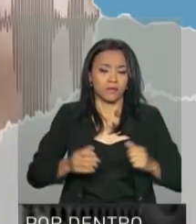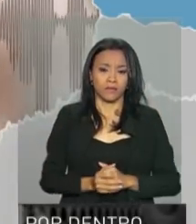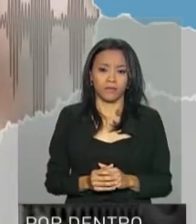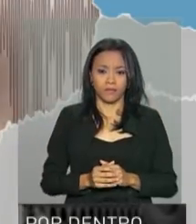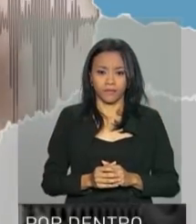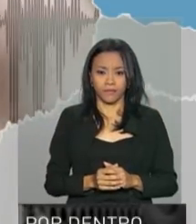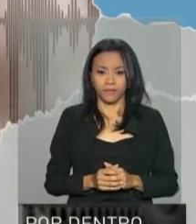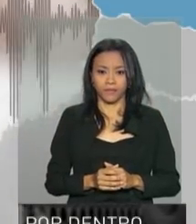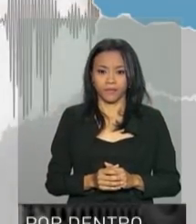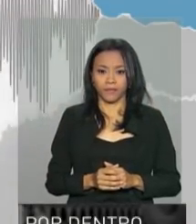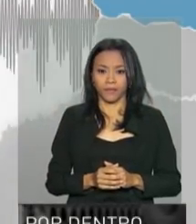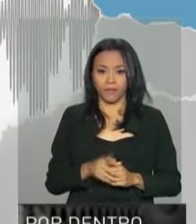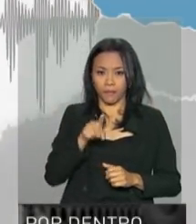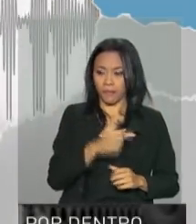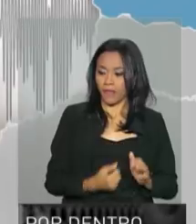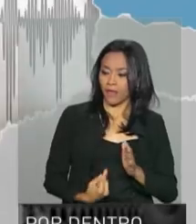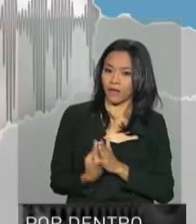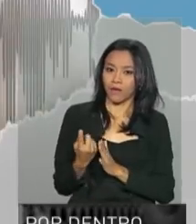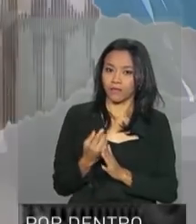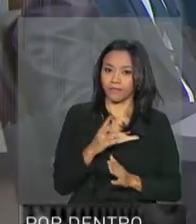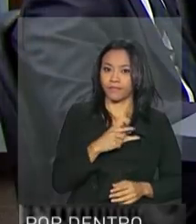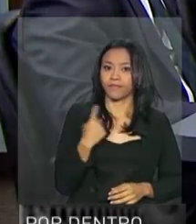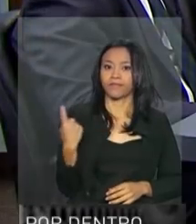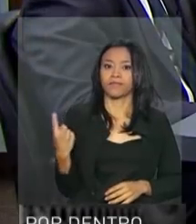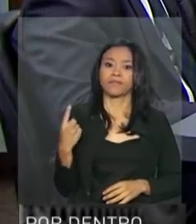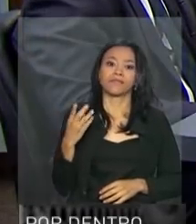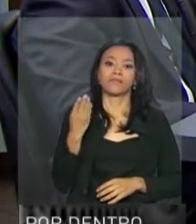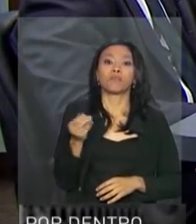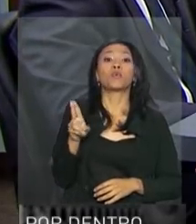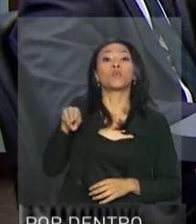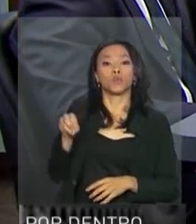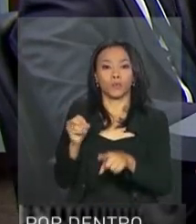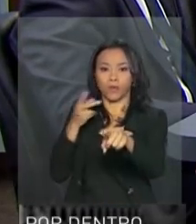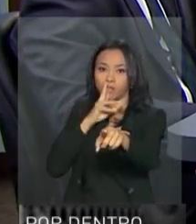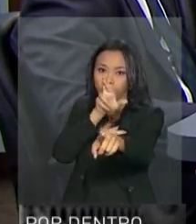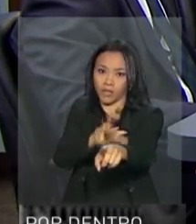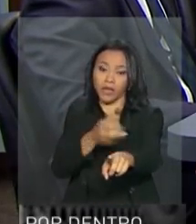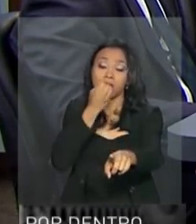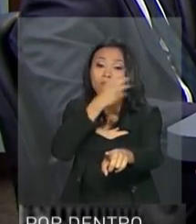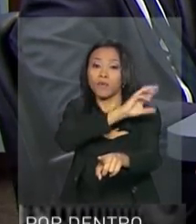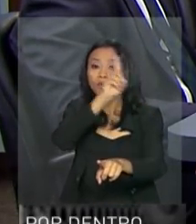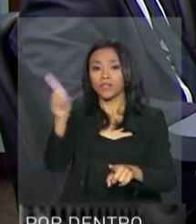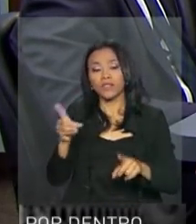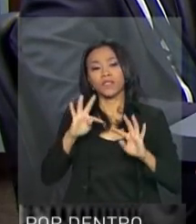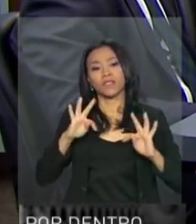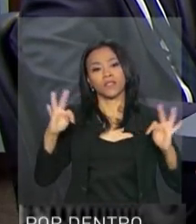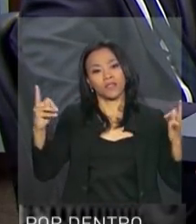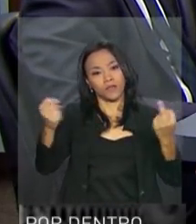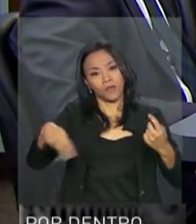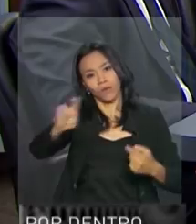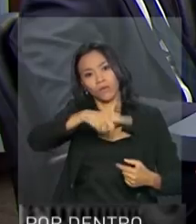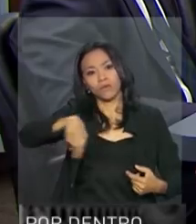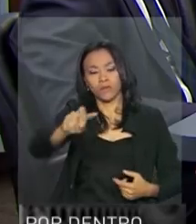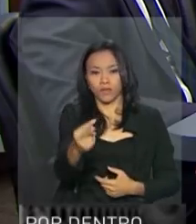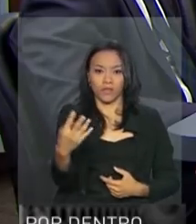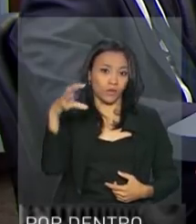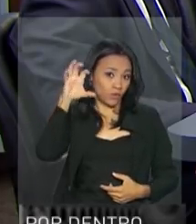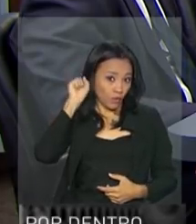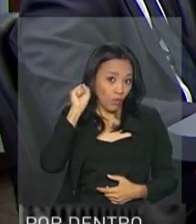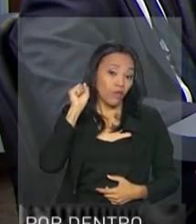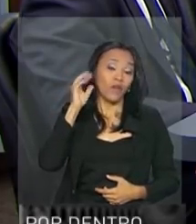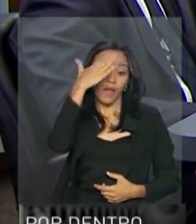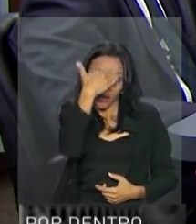essa pergunta para o Bruno. Olá, Elisângela, muito bom dia aos colegas também de Curitiba, a todos que nos ouvem. Eu agradeço a